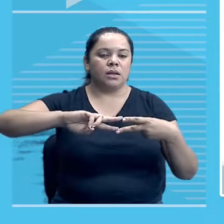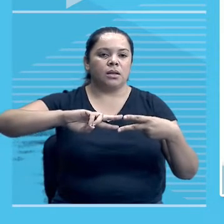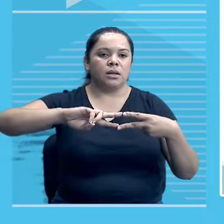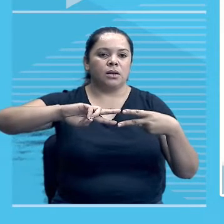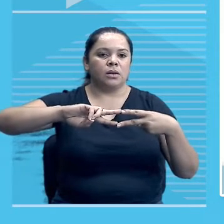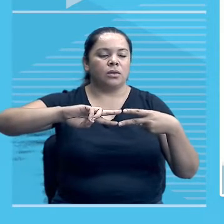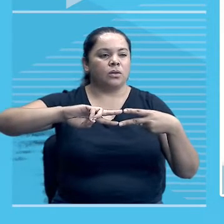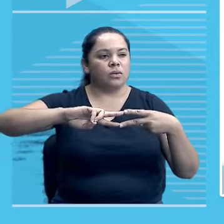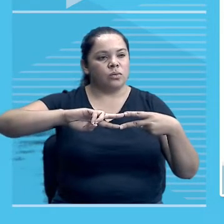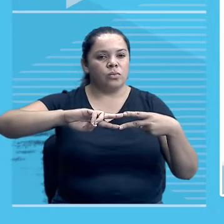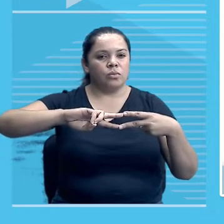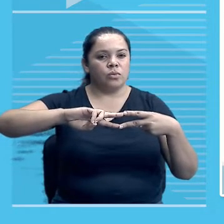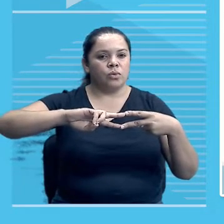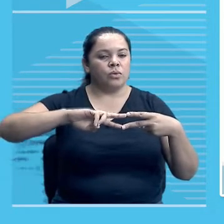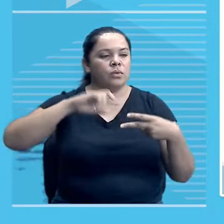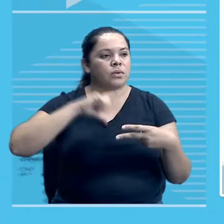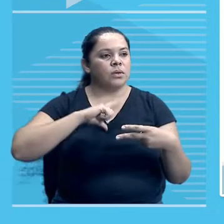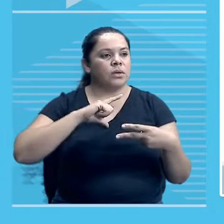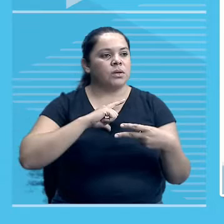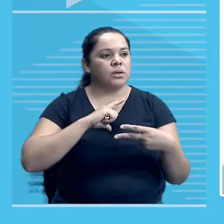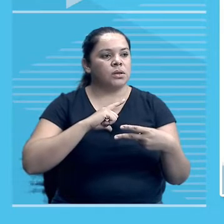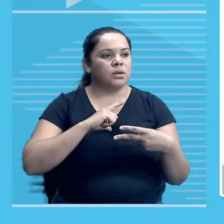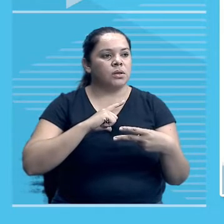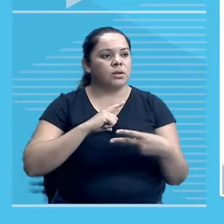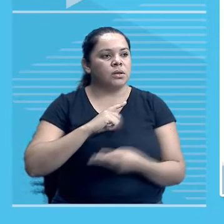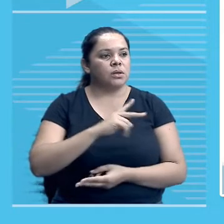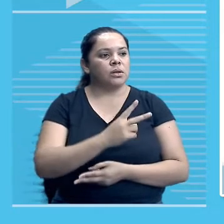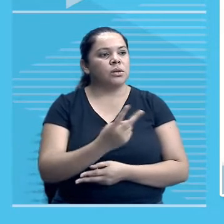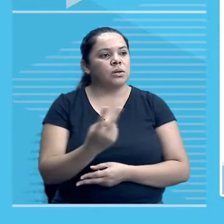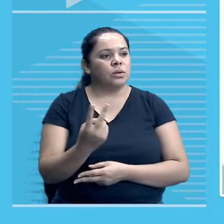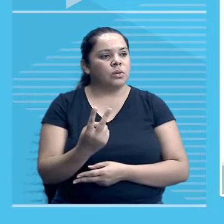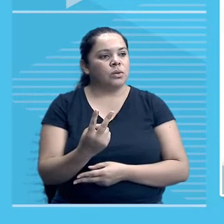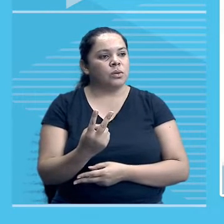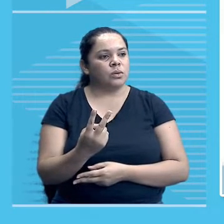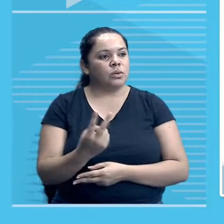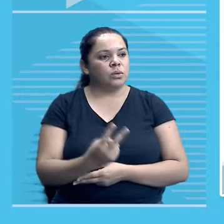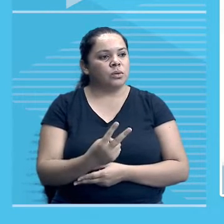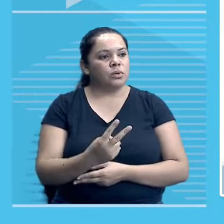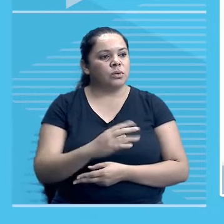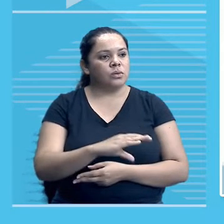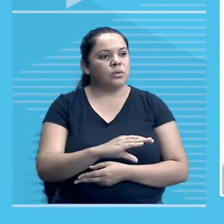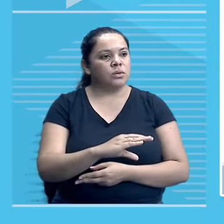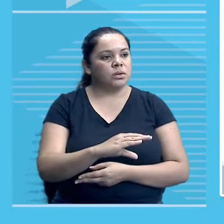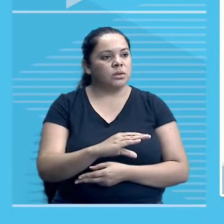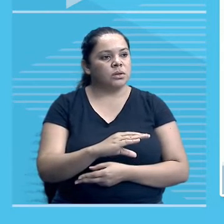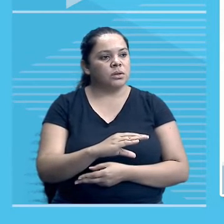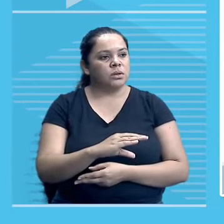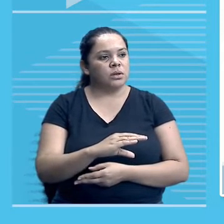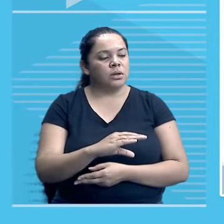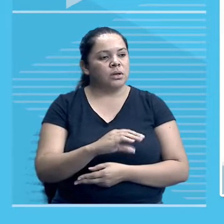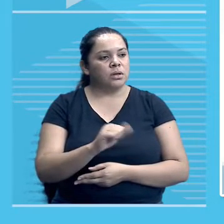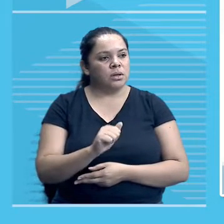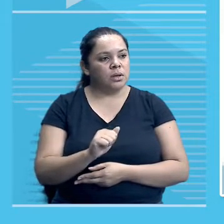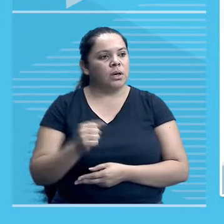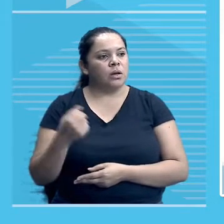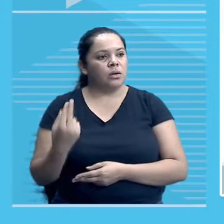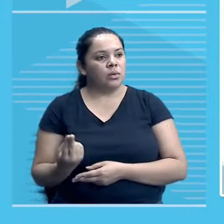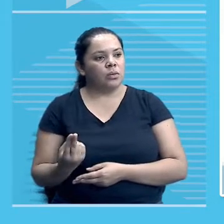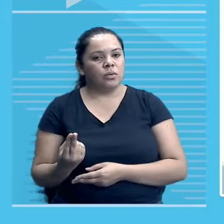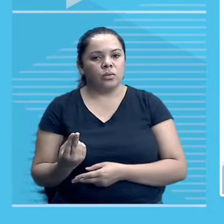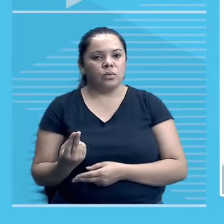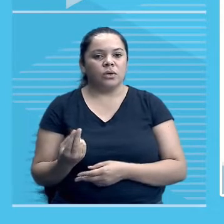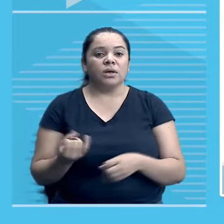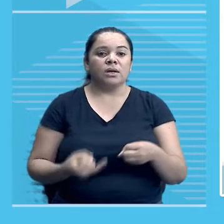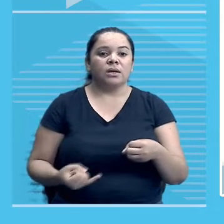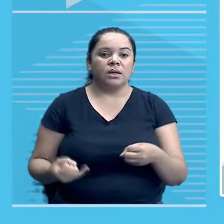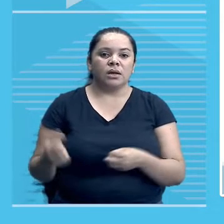Nesse caso aí, por exemplo, nós temos o sulfato de sódio e potássio. Então, o sódio e o potássio são cátions, tem